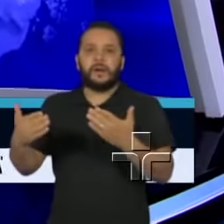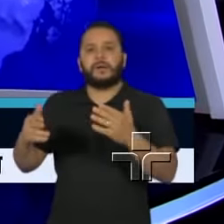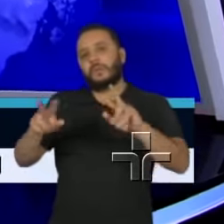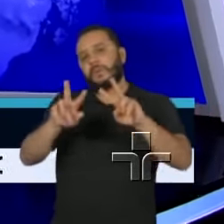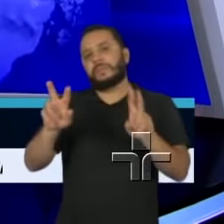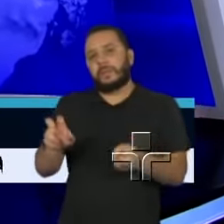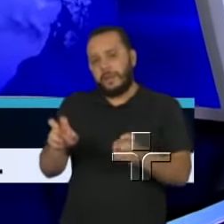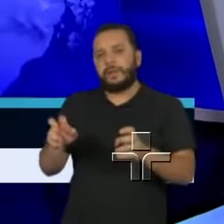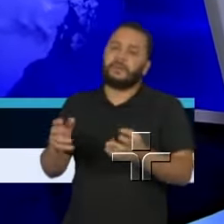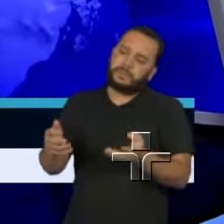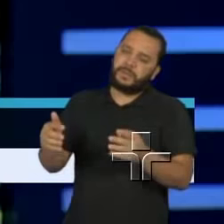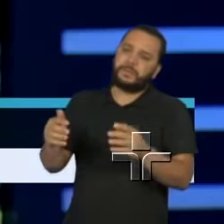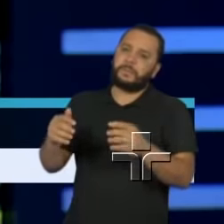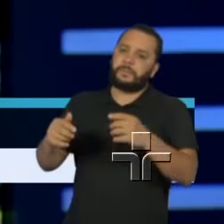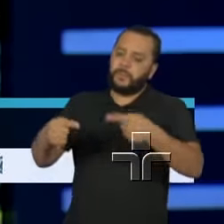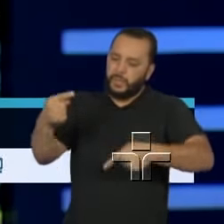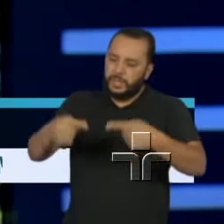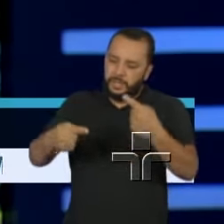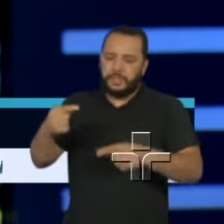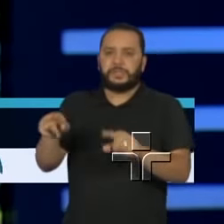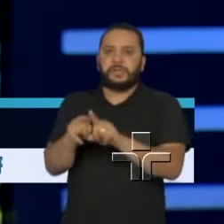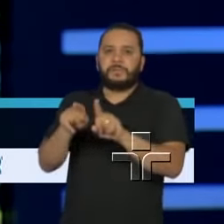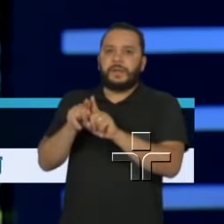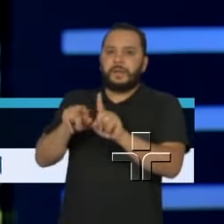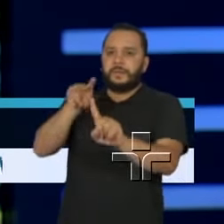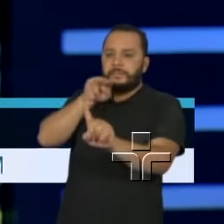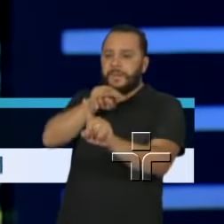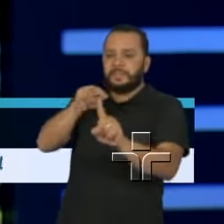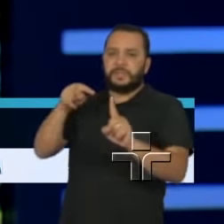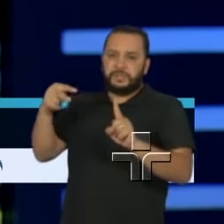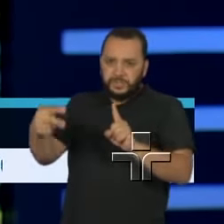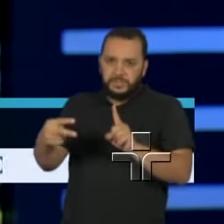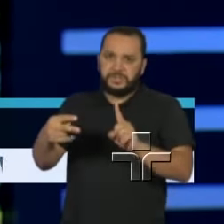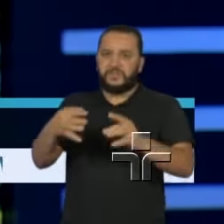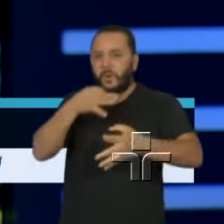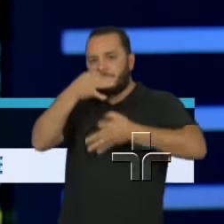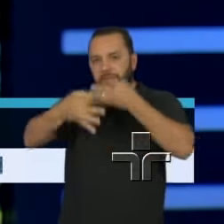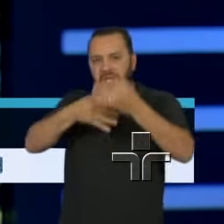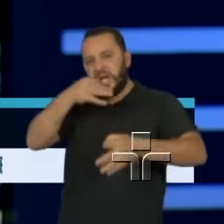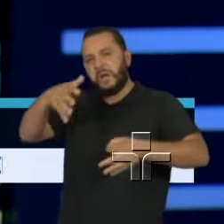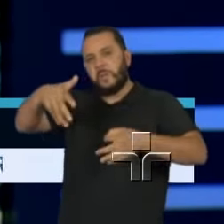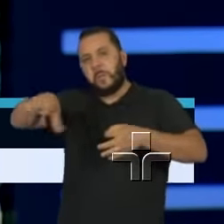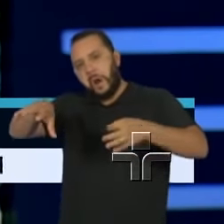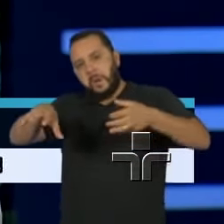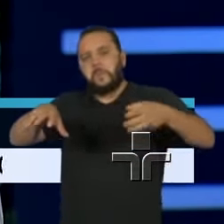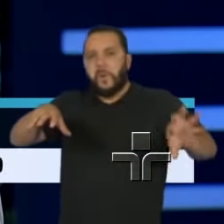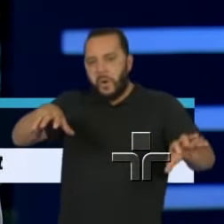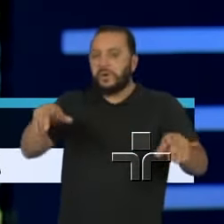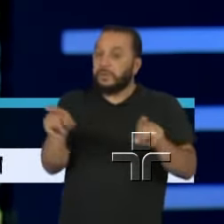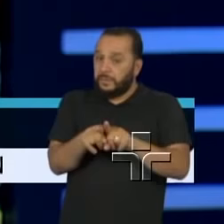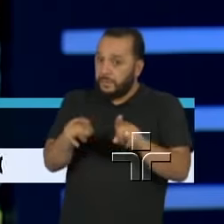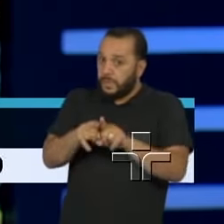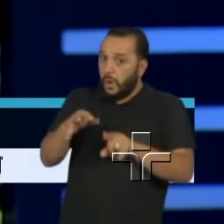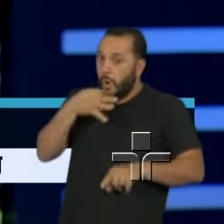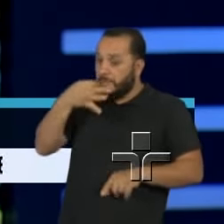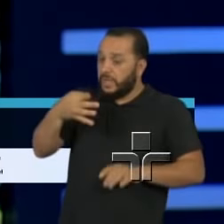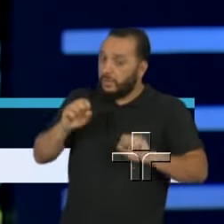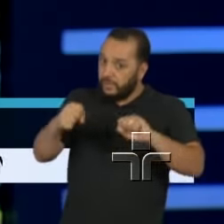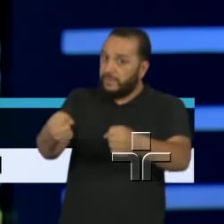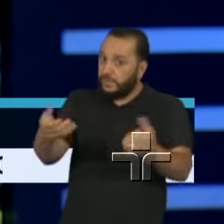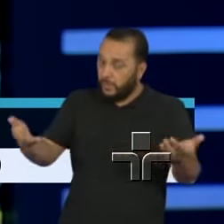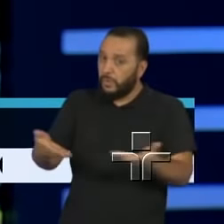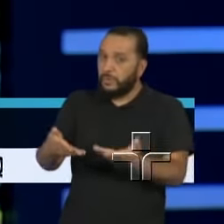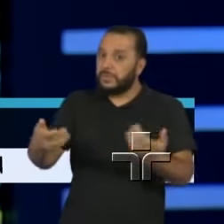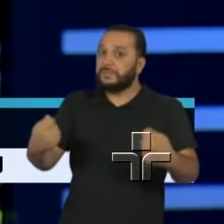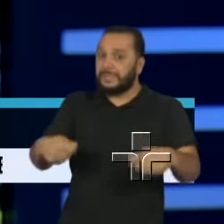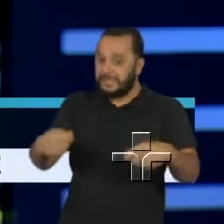As perspectivas de posicionamentos estão aí polarizadas e para você defender uma opinião hoje você precisa de argumentos. Então